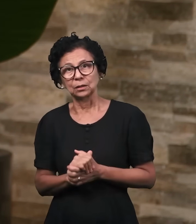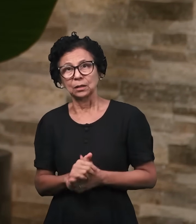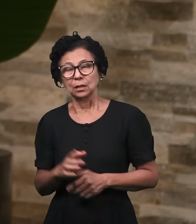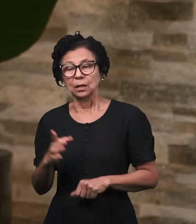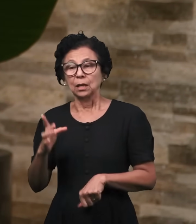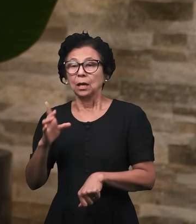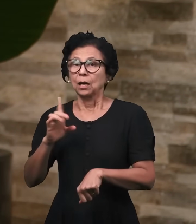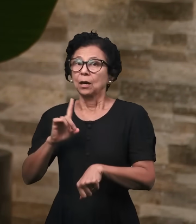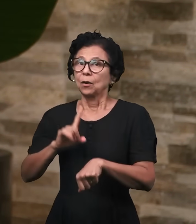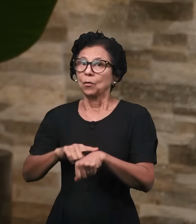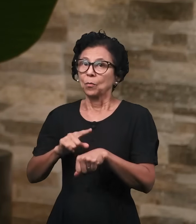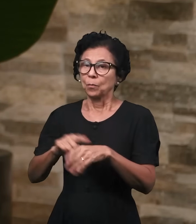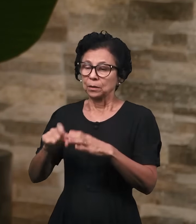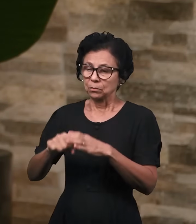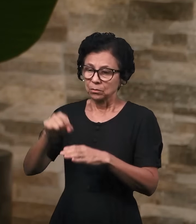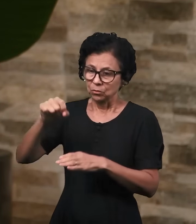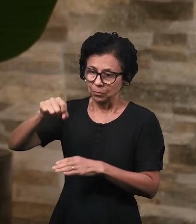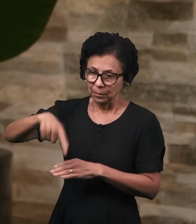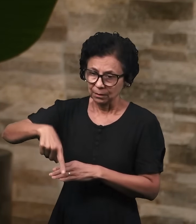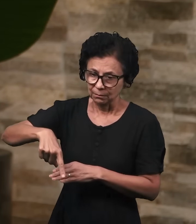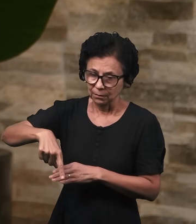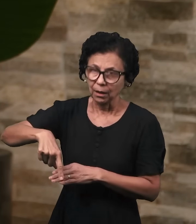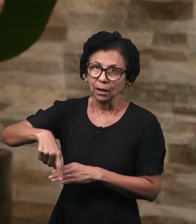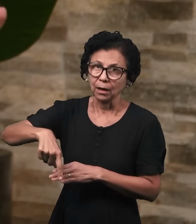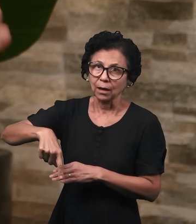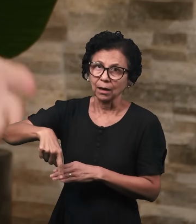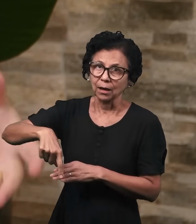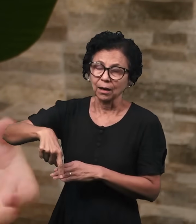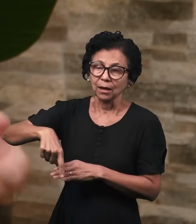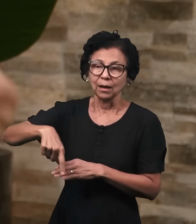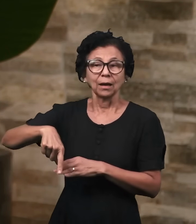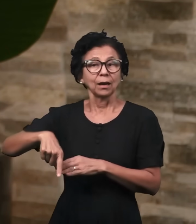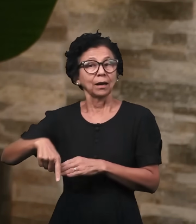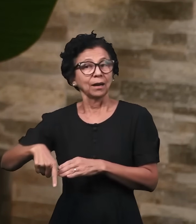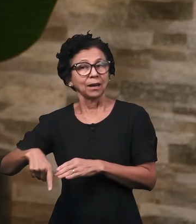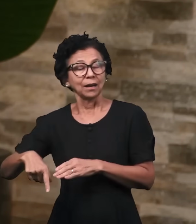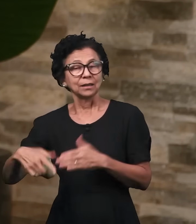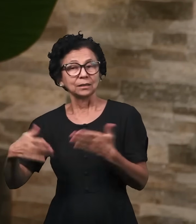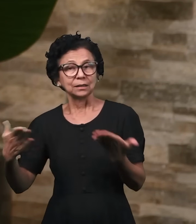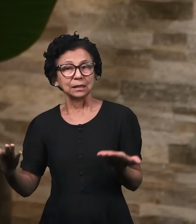tempo que nós estamos aguardando, o tempo de arrancar o que se plantou. O Senhor Jesus vai vir arrancar.